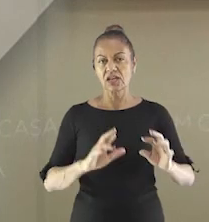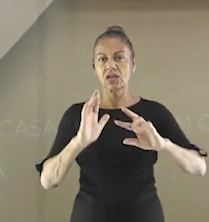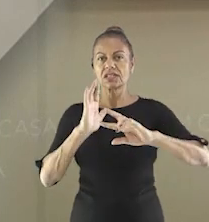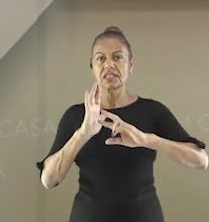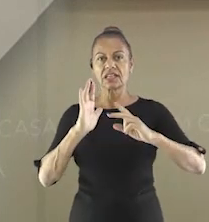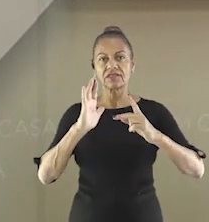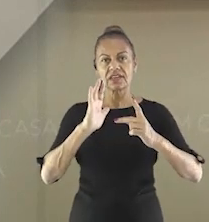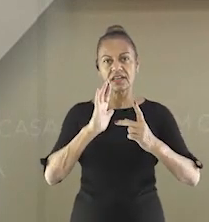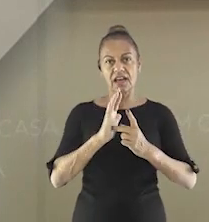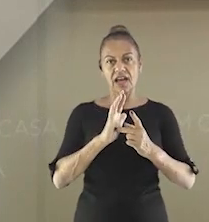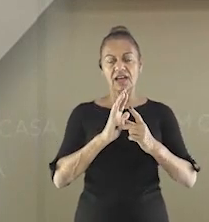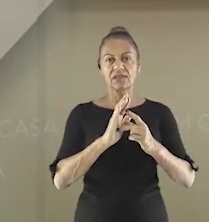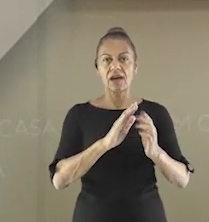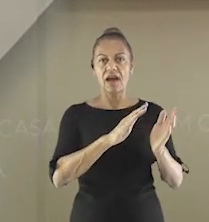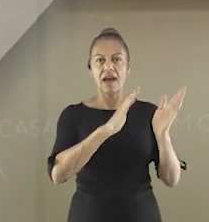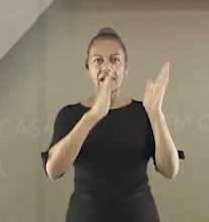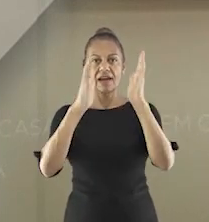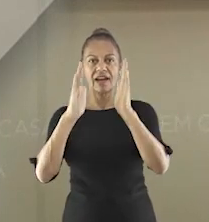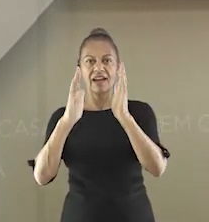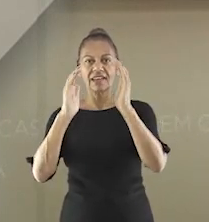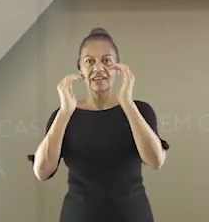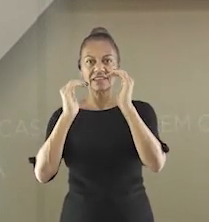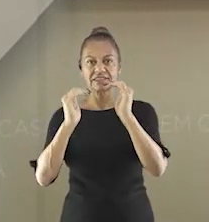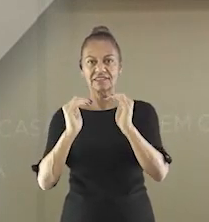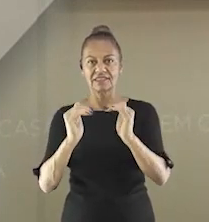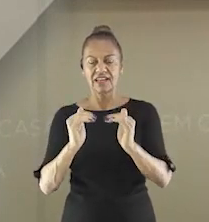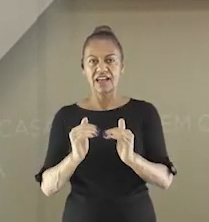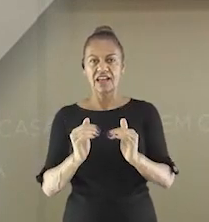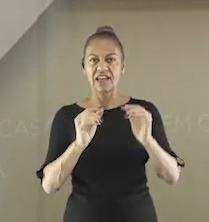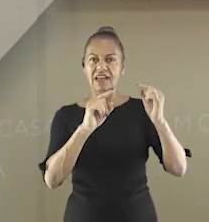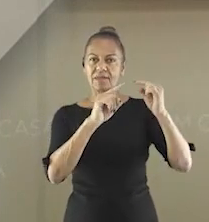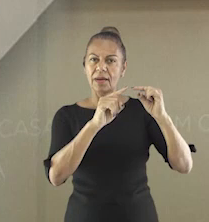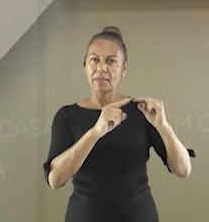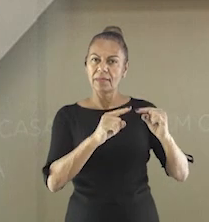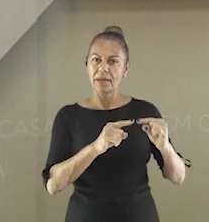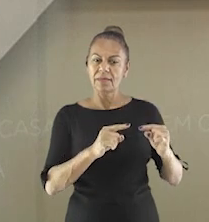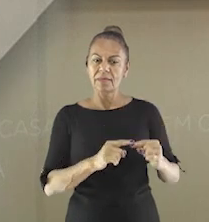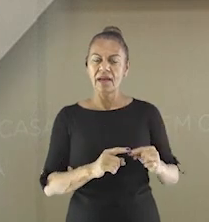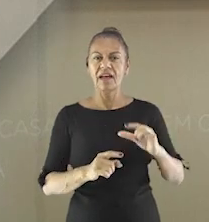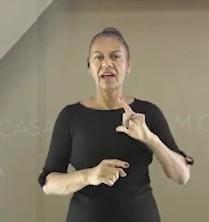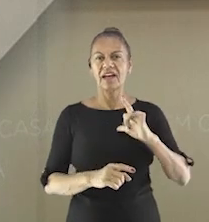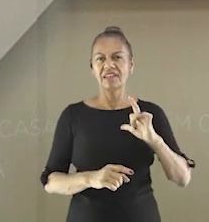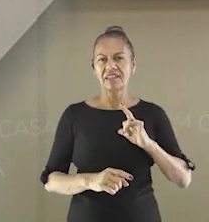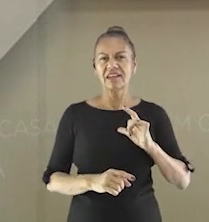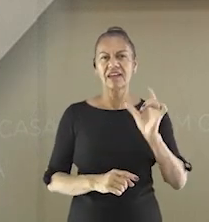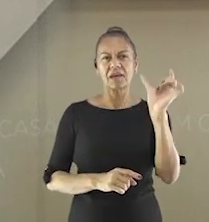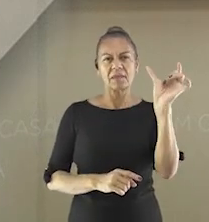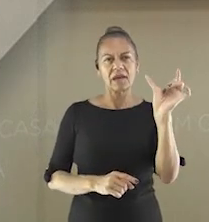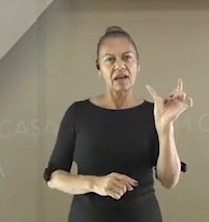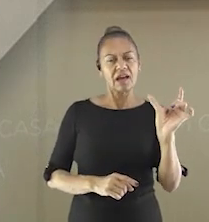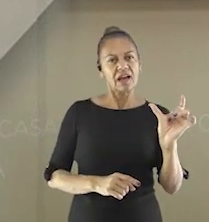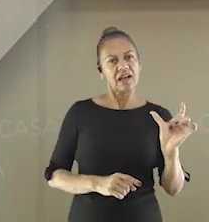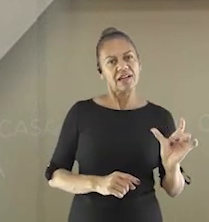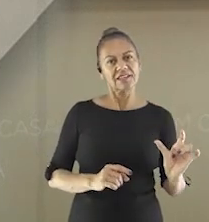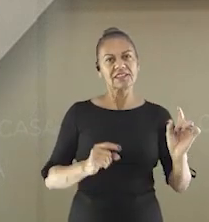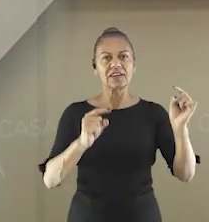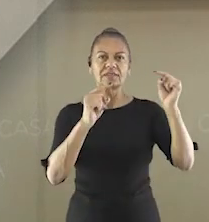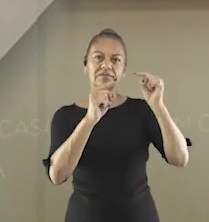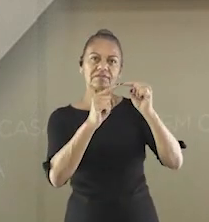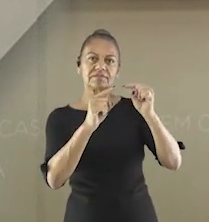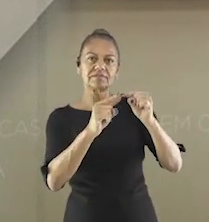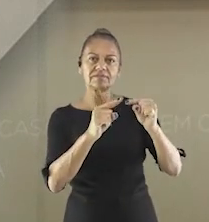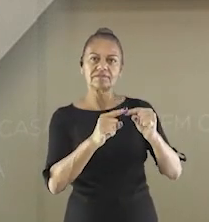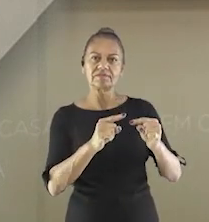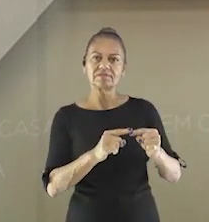coluna. Então, a gente tem a primeira coluna com as palavras atmosfera, glaciação, gases estufa, período interglacial. Já na